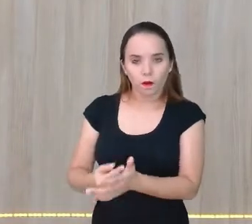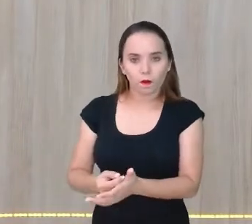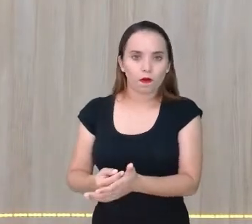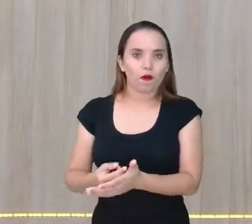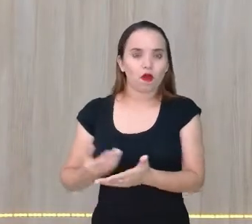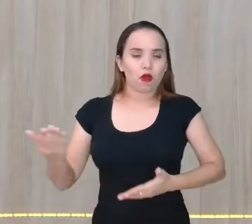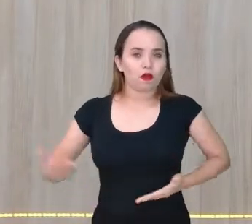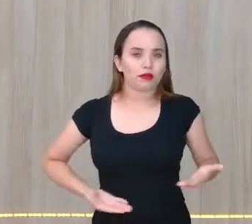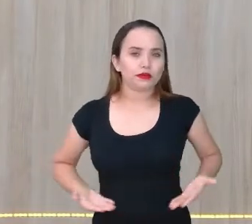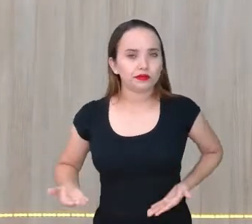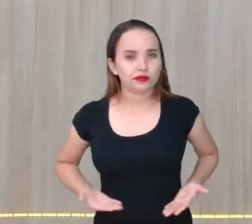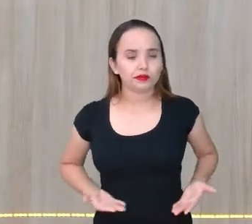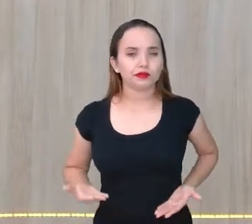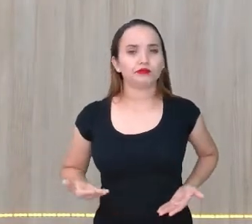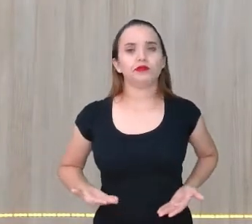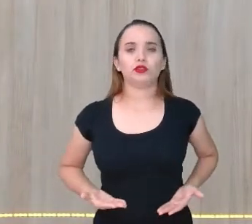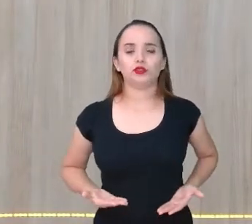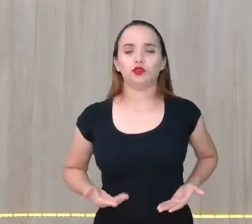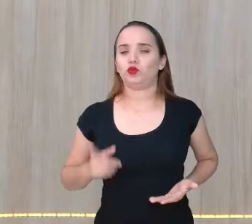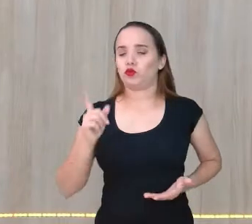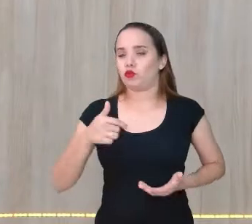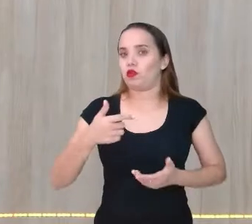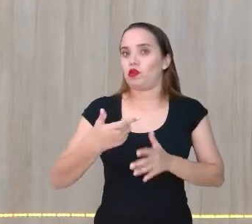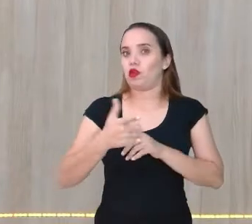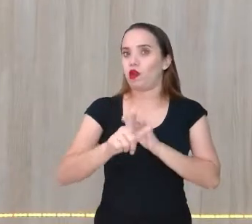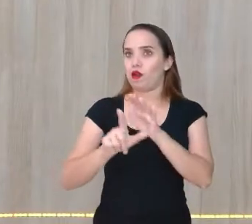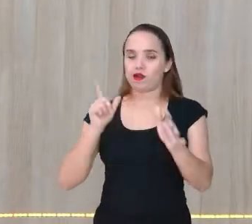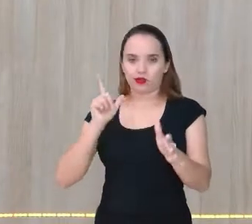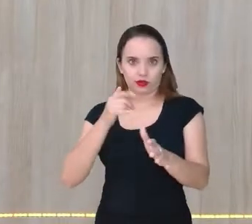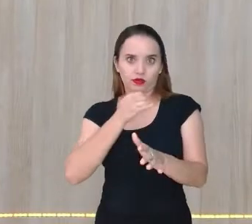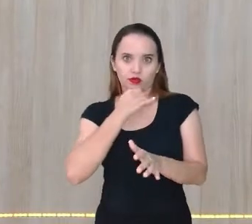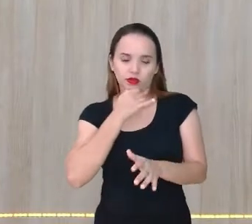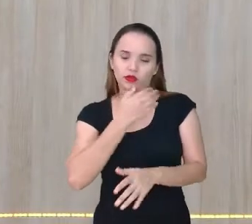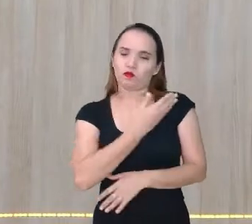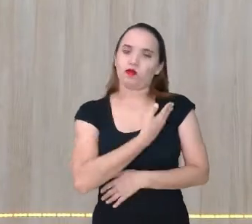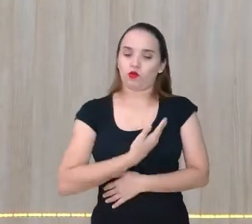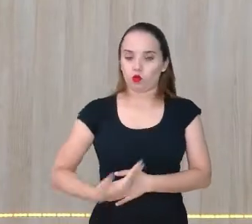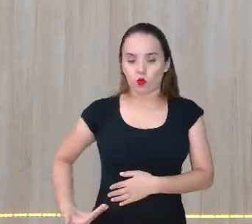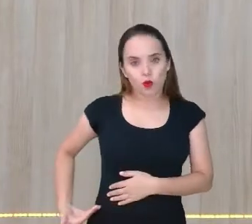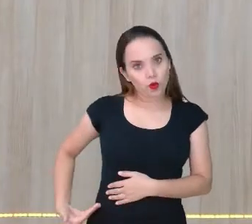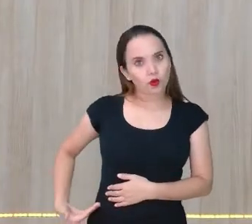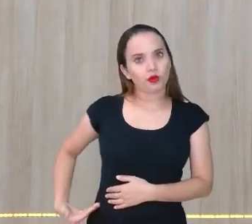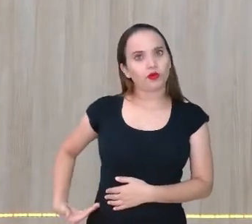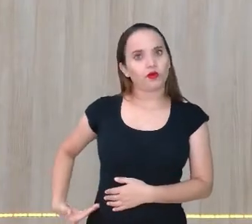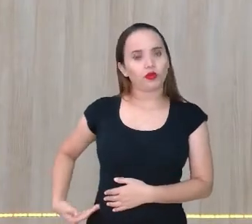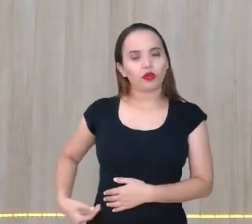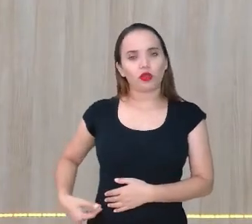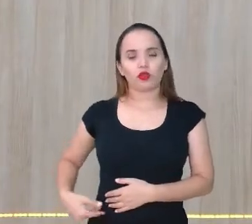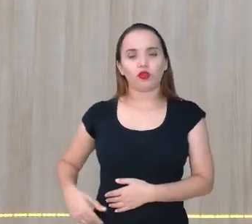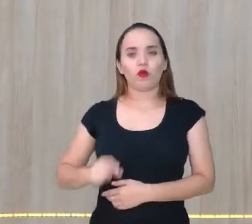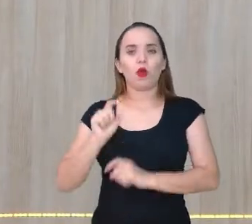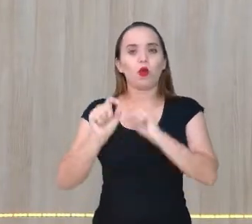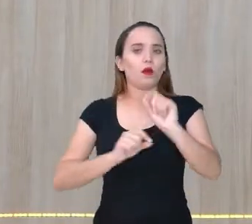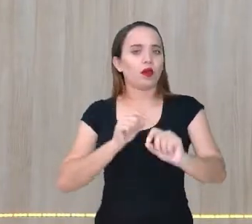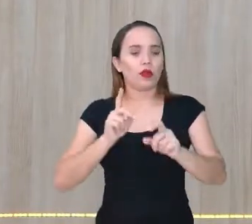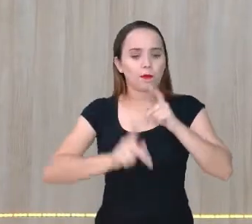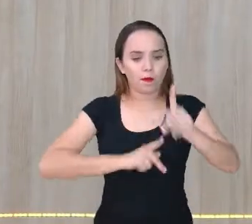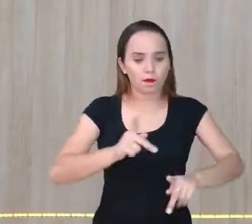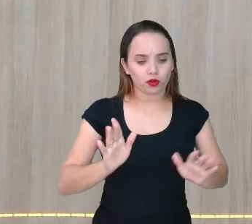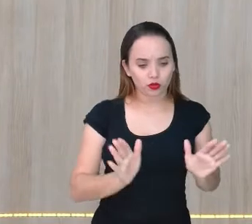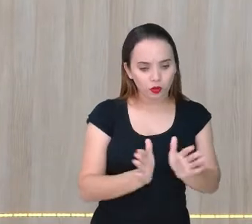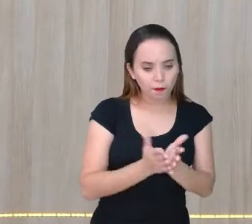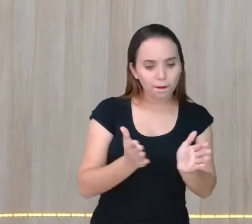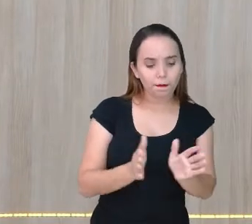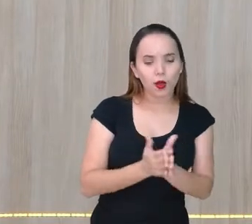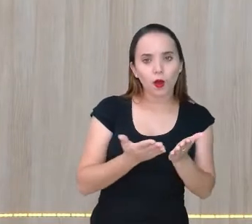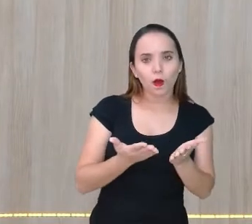serviço que era do poder público, vamos dizer assim, fica que a população mais pobre,